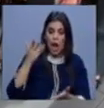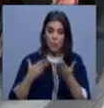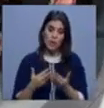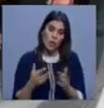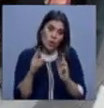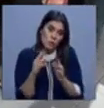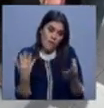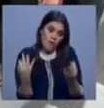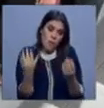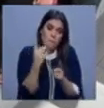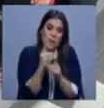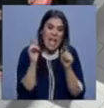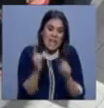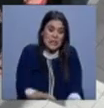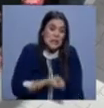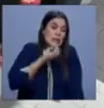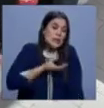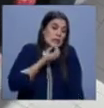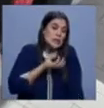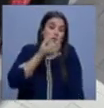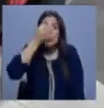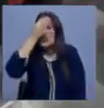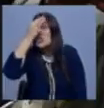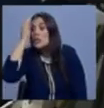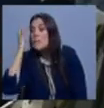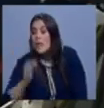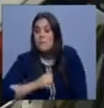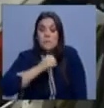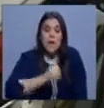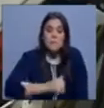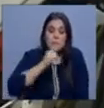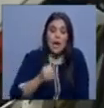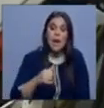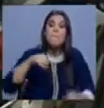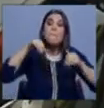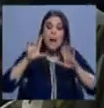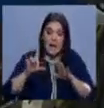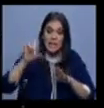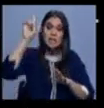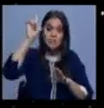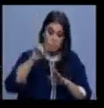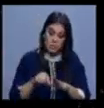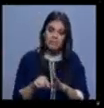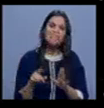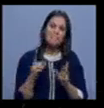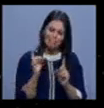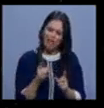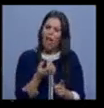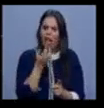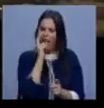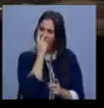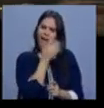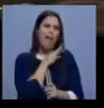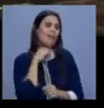Portanto, esta ainda não é a explicação total para os Júpiteres quentes. Mas, de qualquer forma, não deixa de ser curioso que, neste